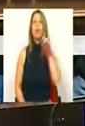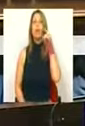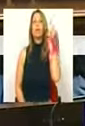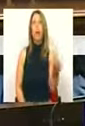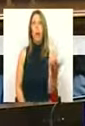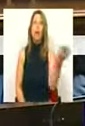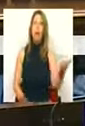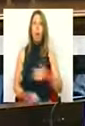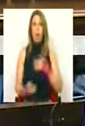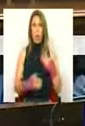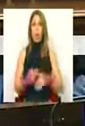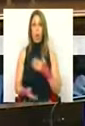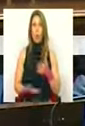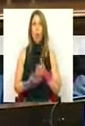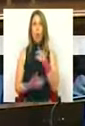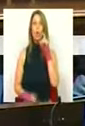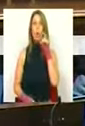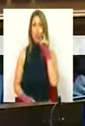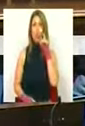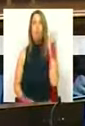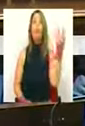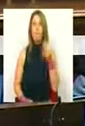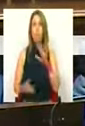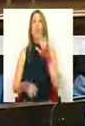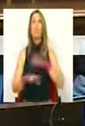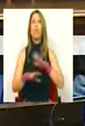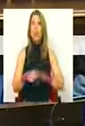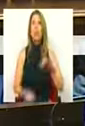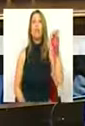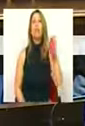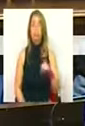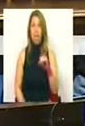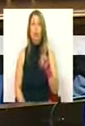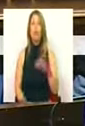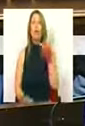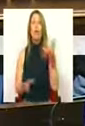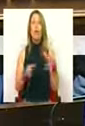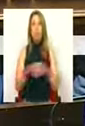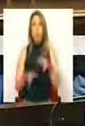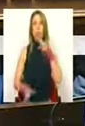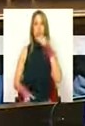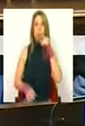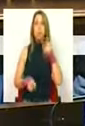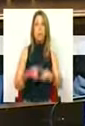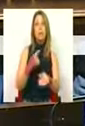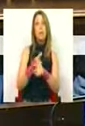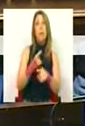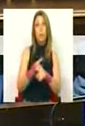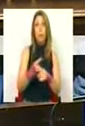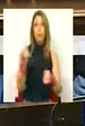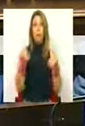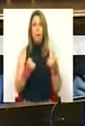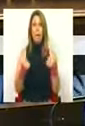Ministro, deve-se sim aos nossos homens e mulheres das forças e serviços de segurança, que apesar dos para-choques a cair-lhes dos